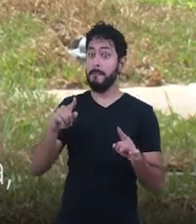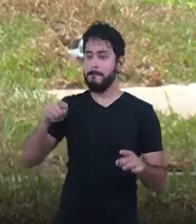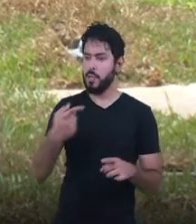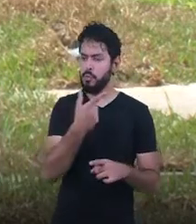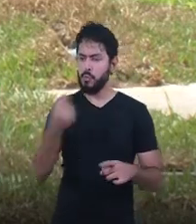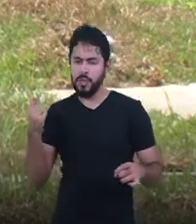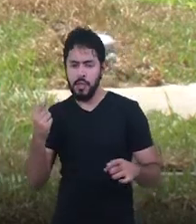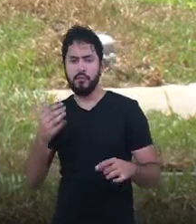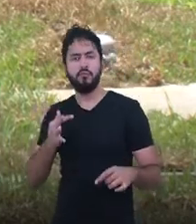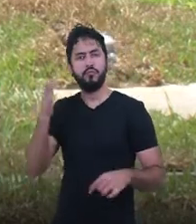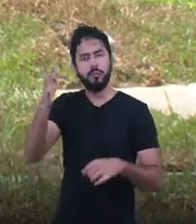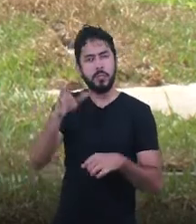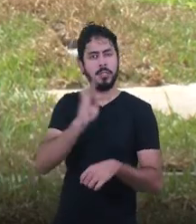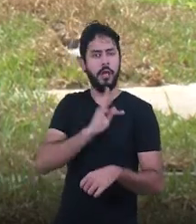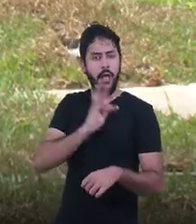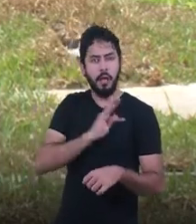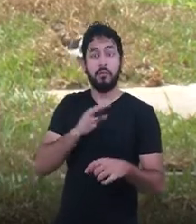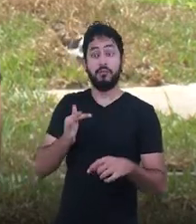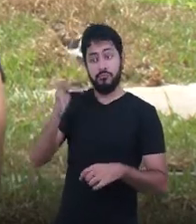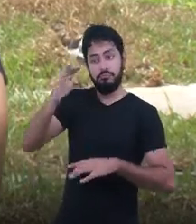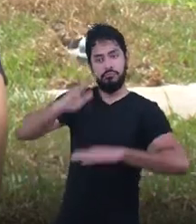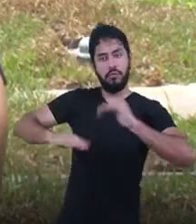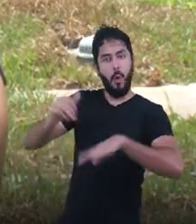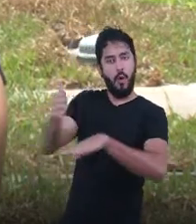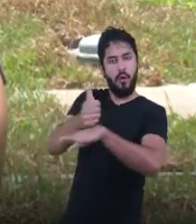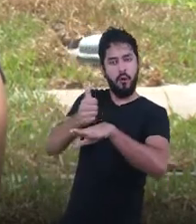certeza 1.200 futuros técnicos, futuros